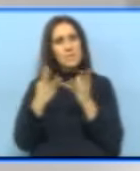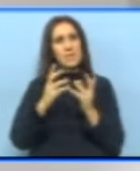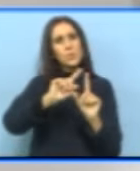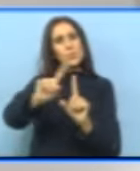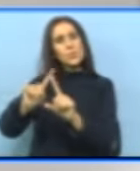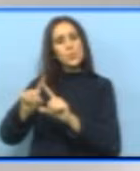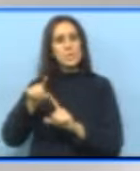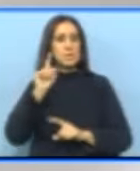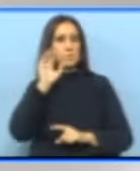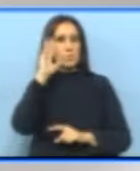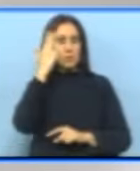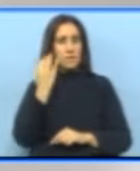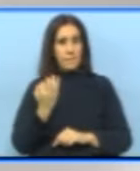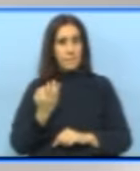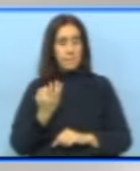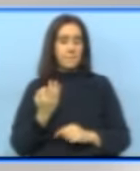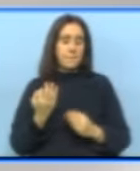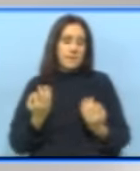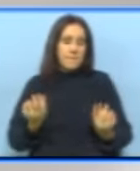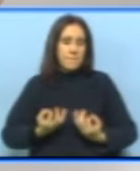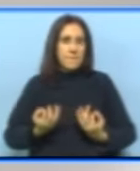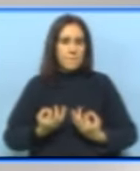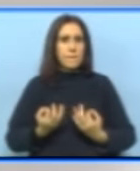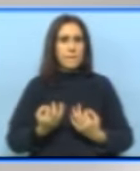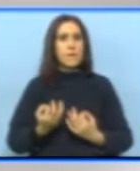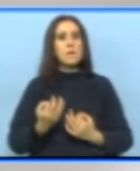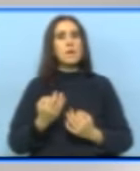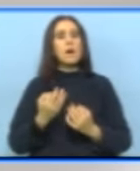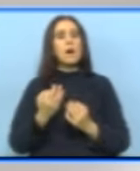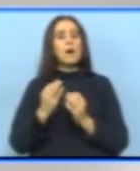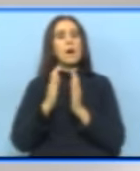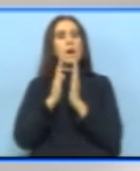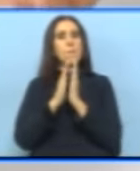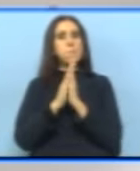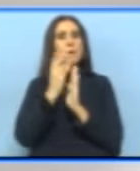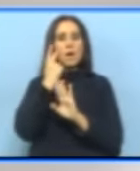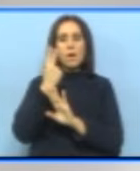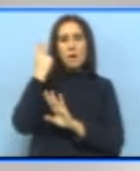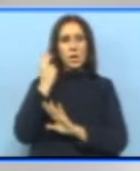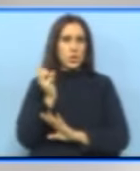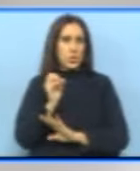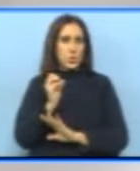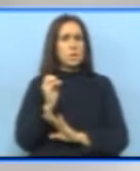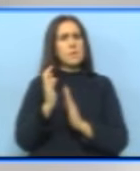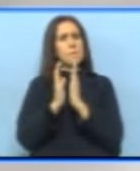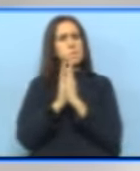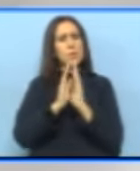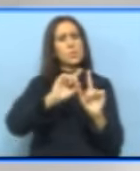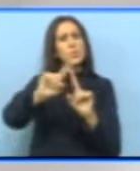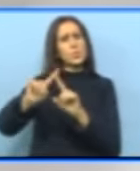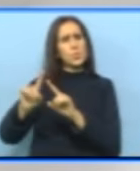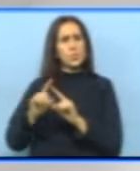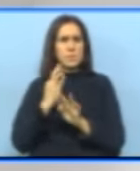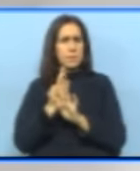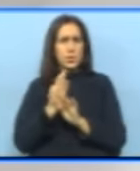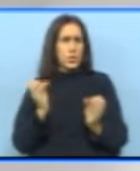muito importante. E até mesmo, ainda que não seja memória litúrgica a celebrar na maior parte das paróquias,